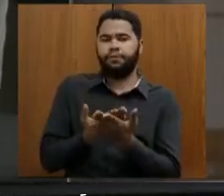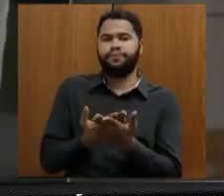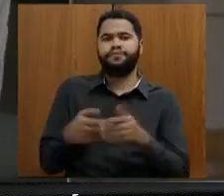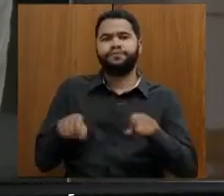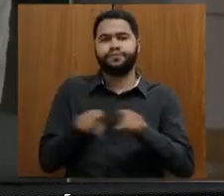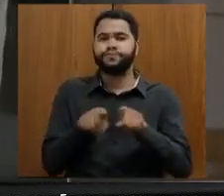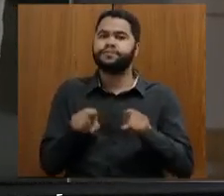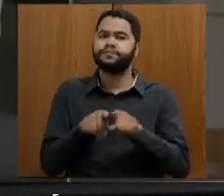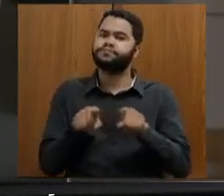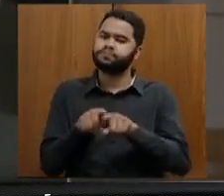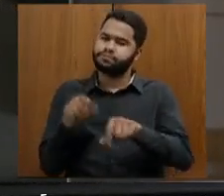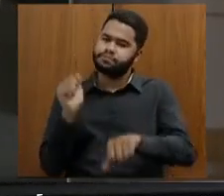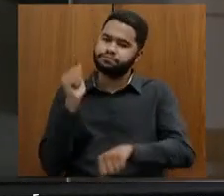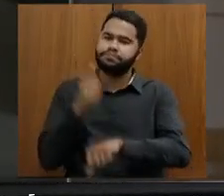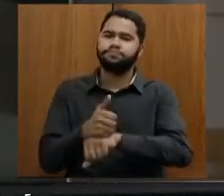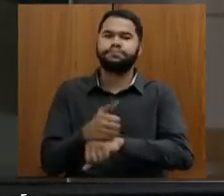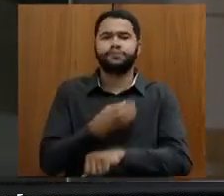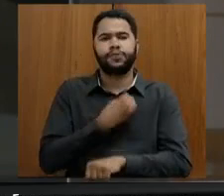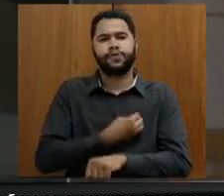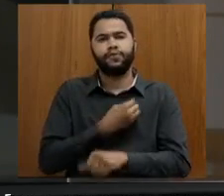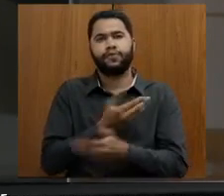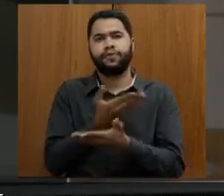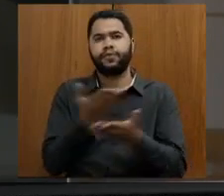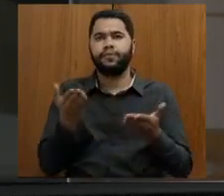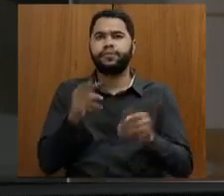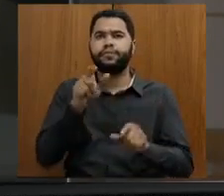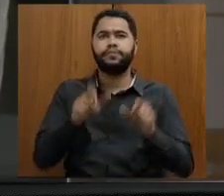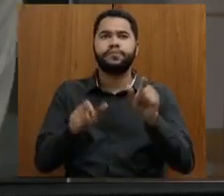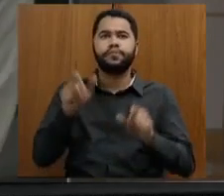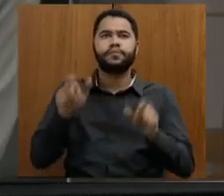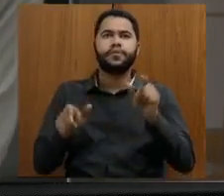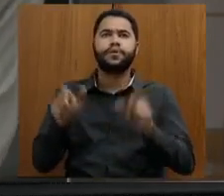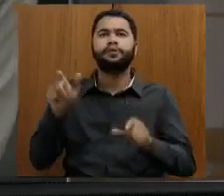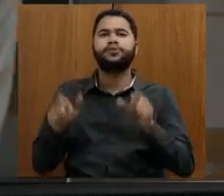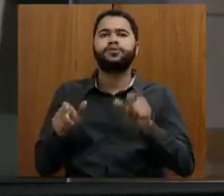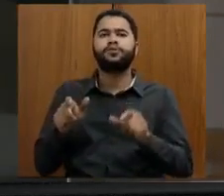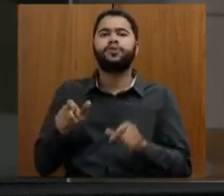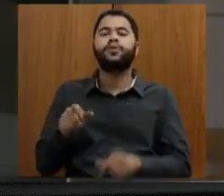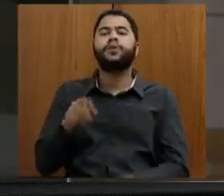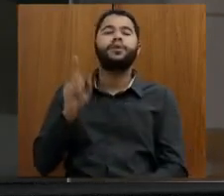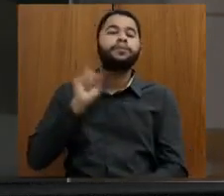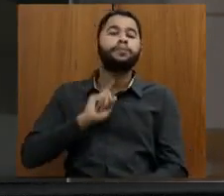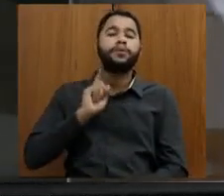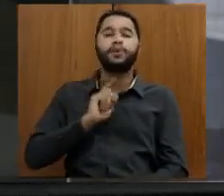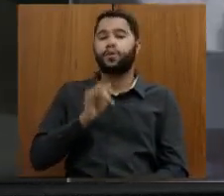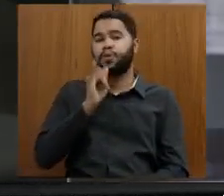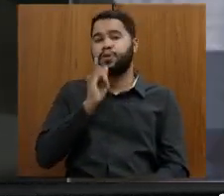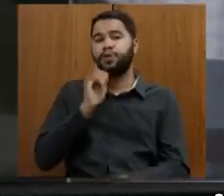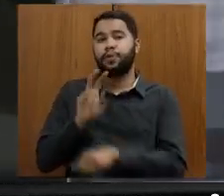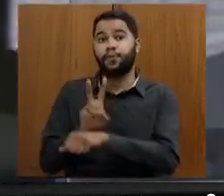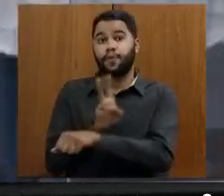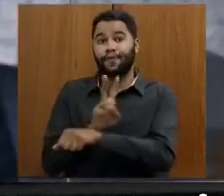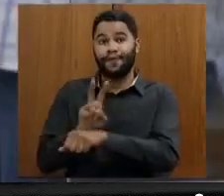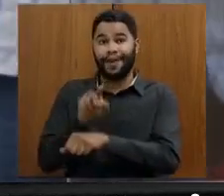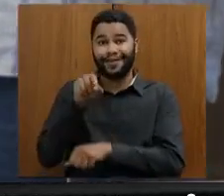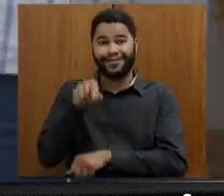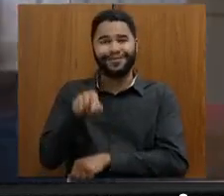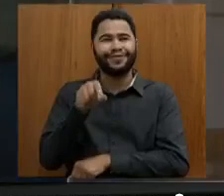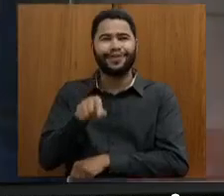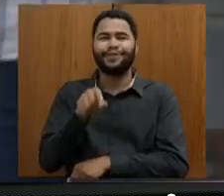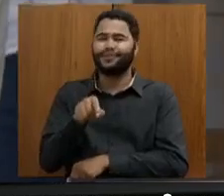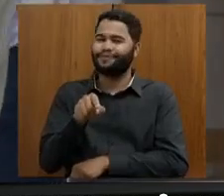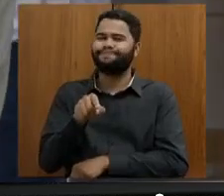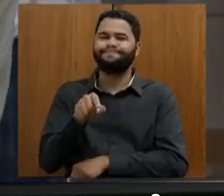preciso for da vida para o povo Mineiro o exemplo é de Varginha aquela ação de Varginha